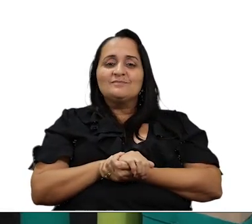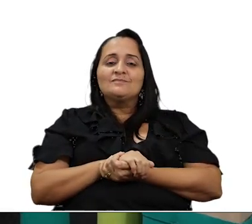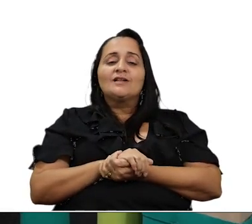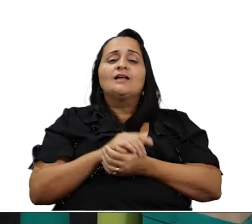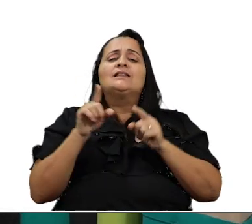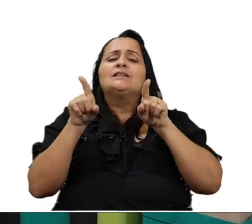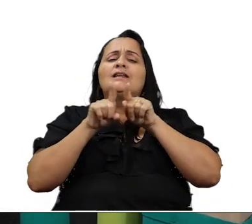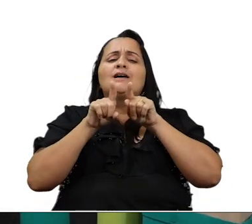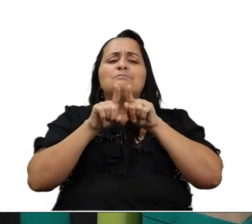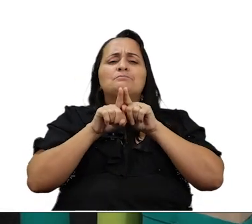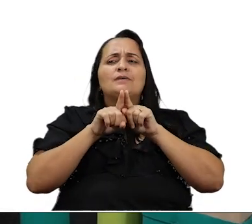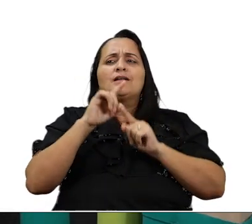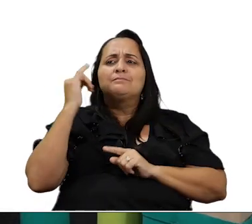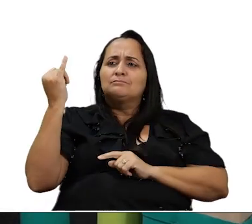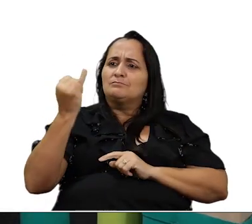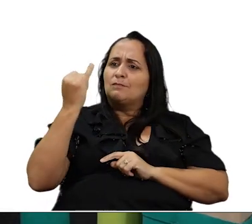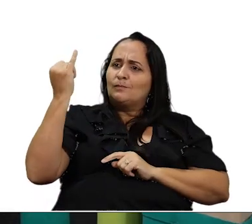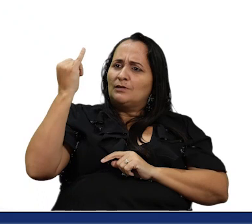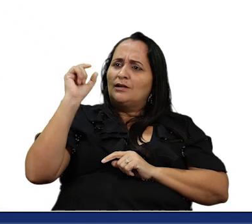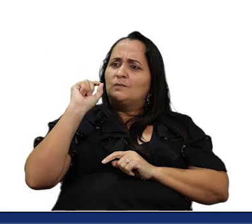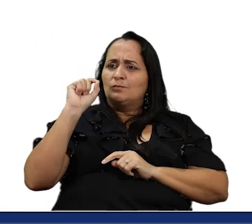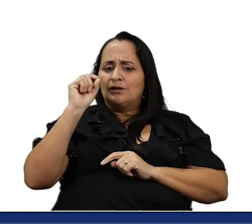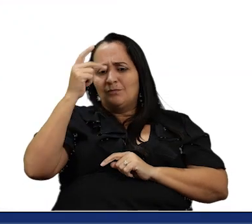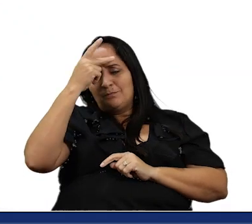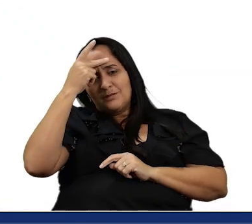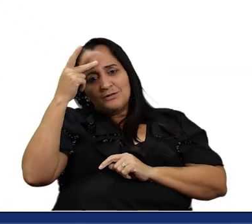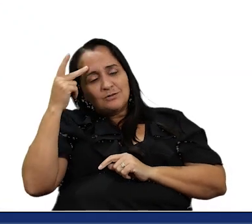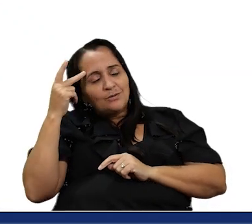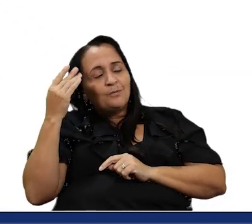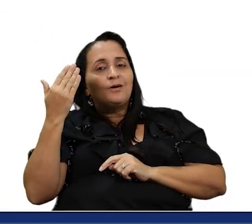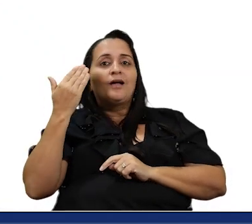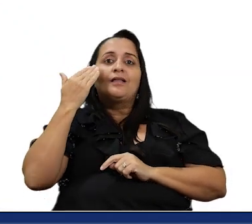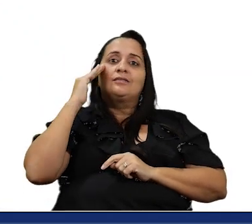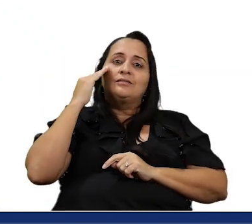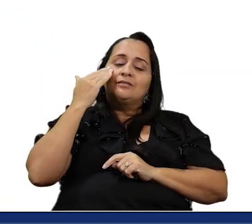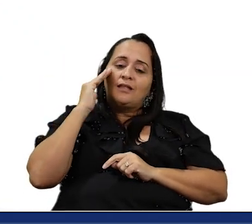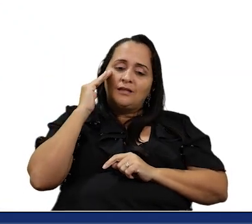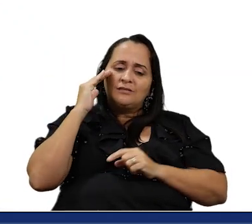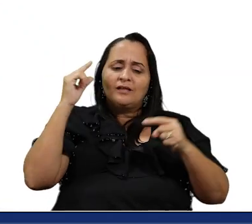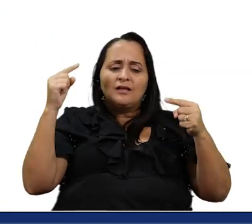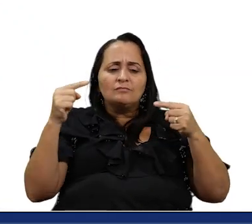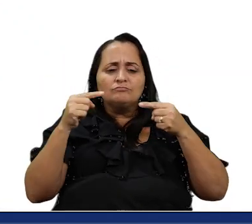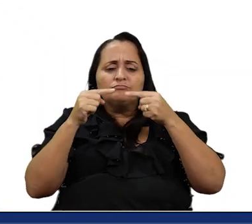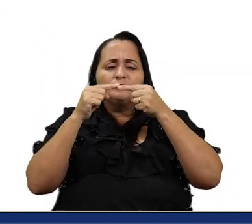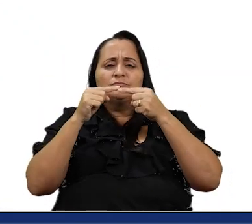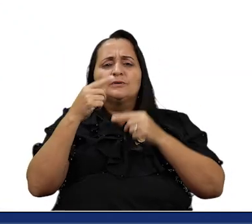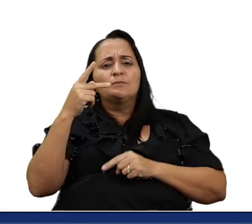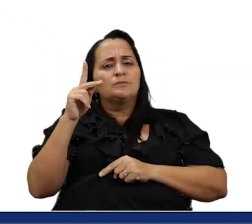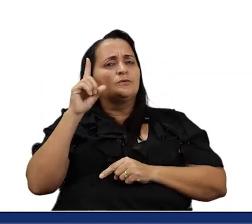também importantes que uma pessoa que compreende uma mensagem é conseguir relacionar o assunto ao seu dia a